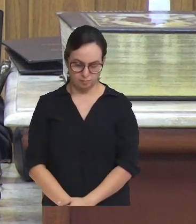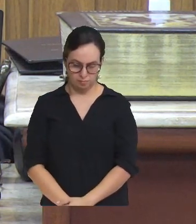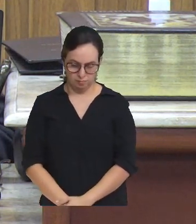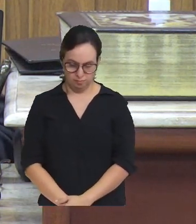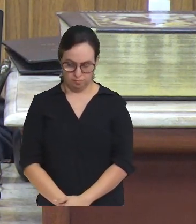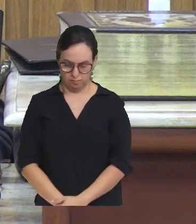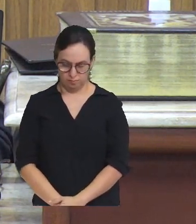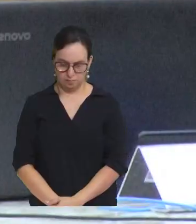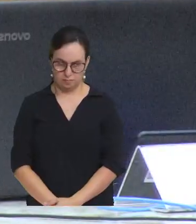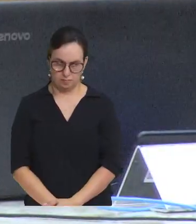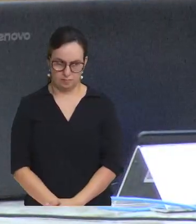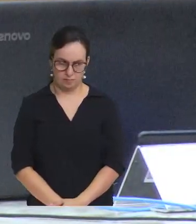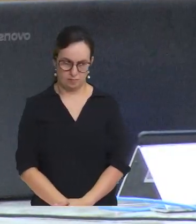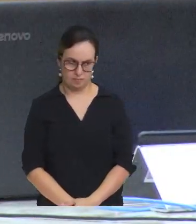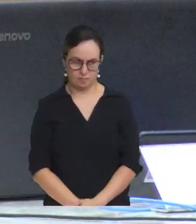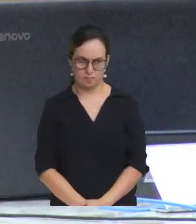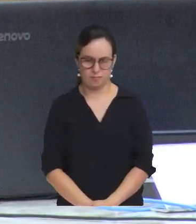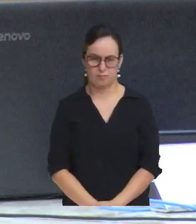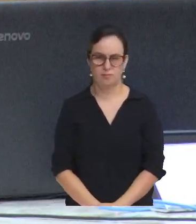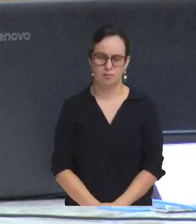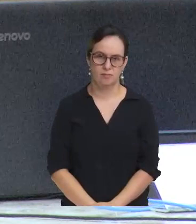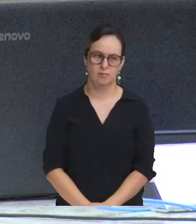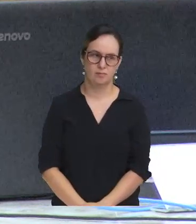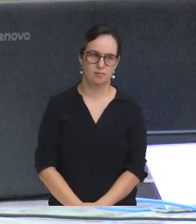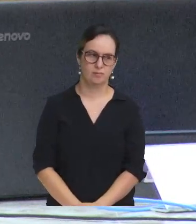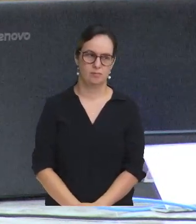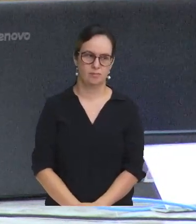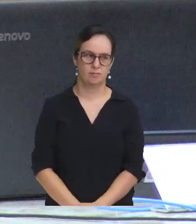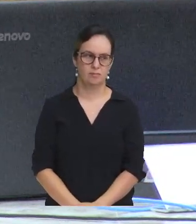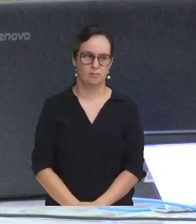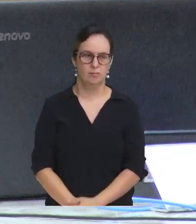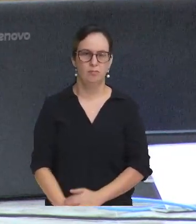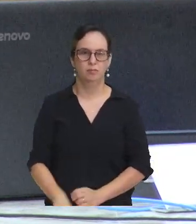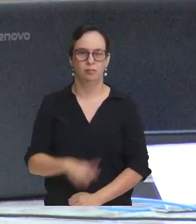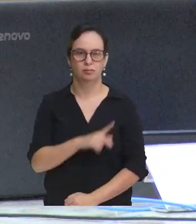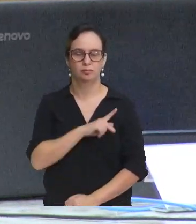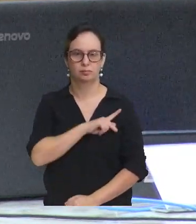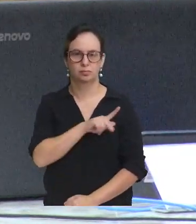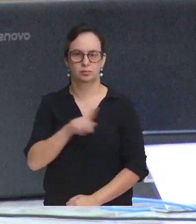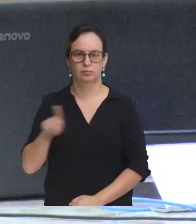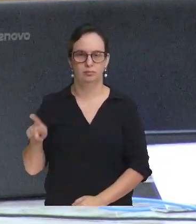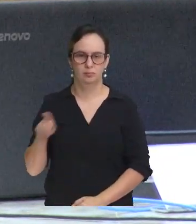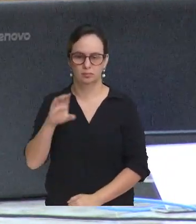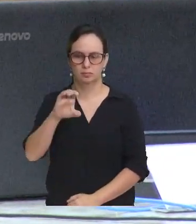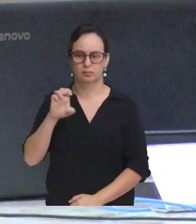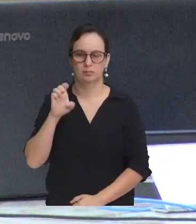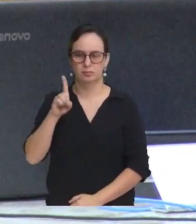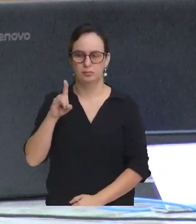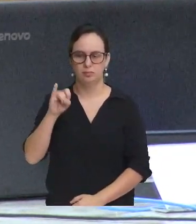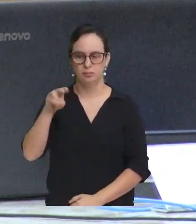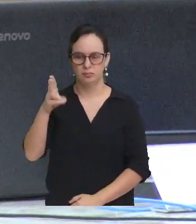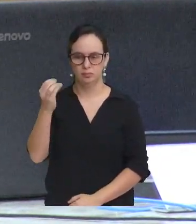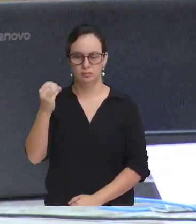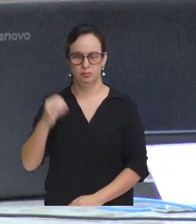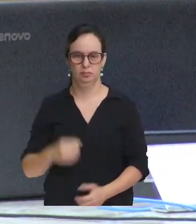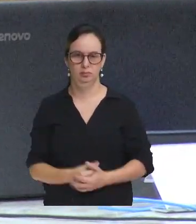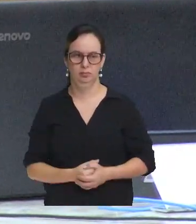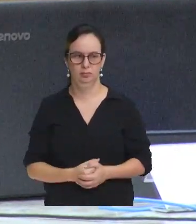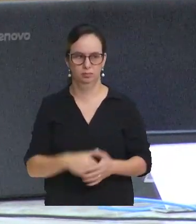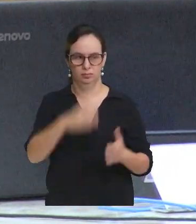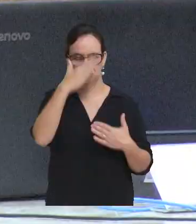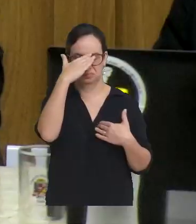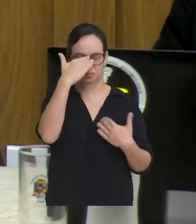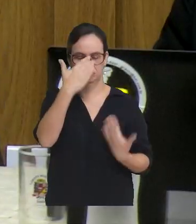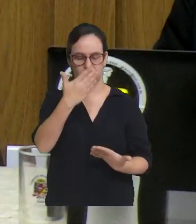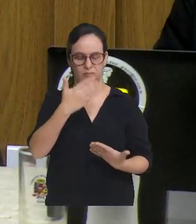Peço a palavra, senhor presidente. Com a palavra, o vereador pastor Edinho. Obrigado, Gerson, pela informação importantíssima que